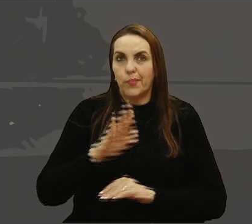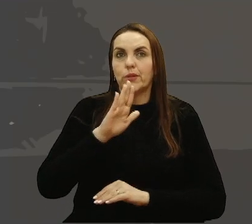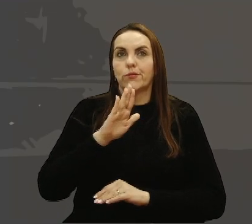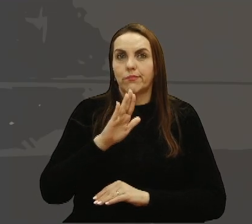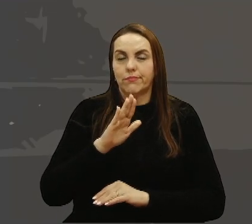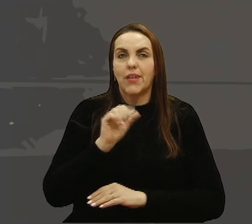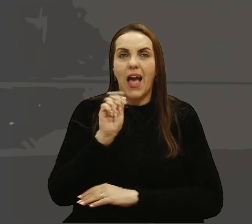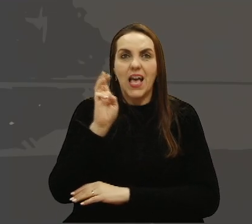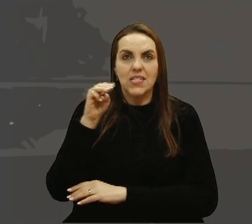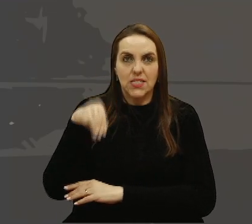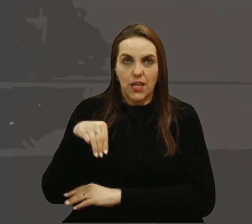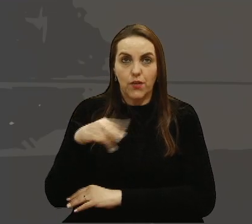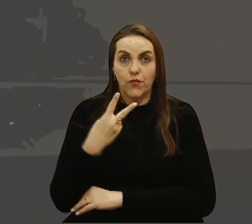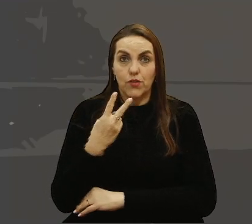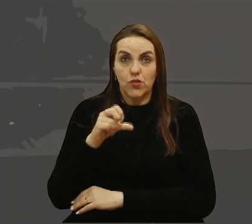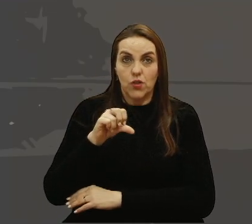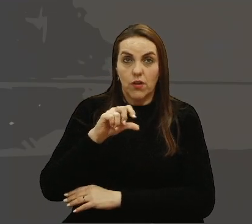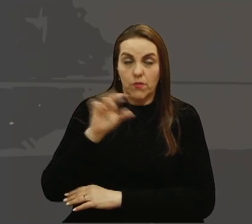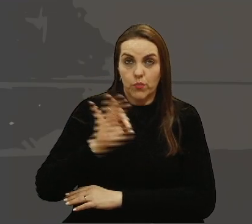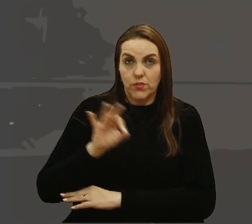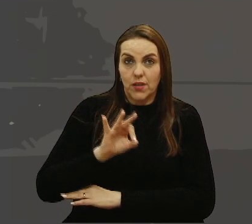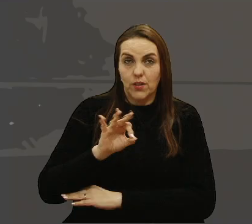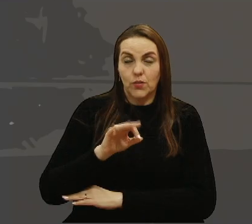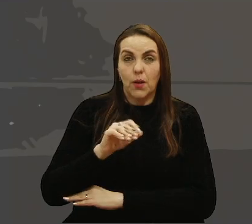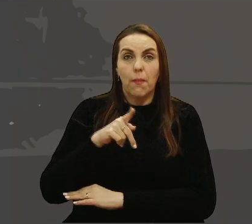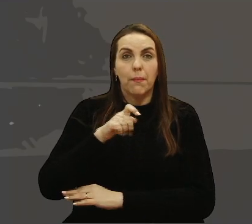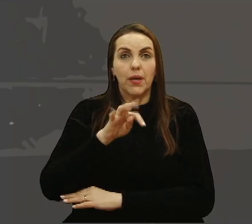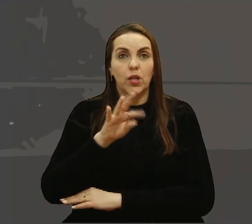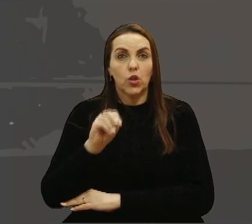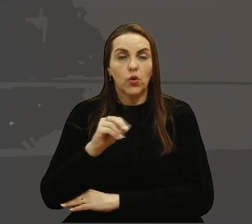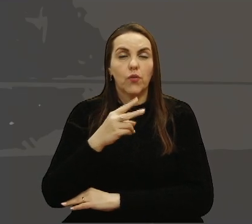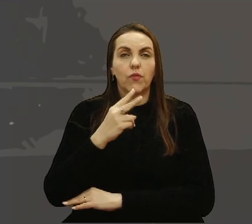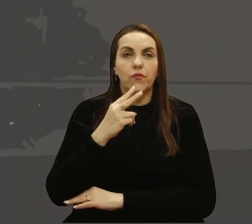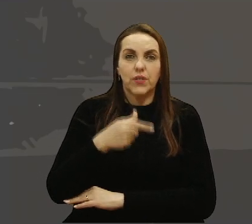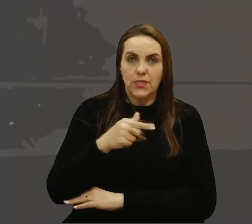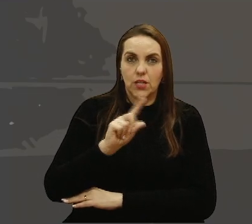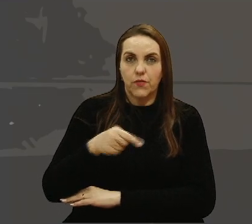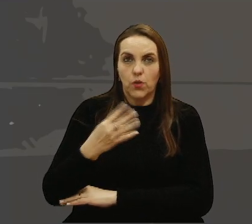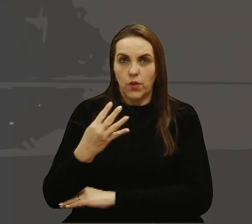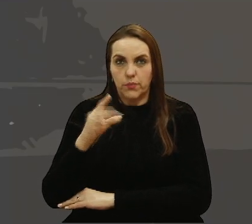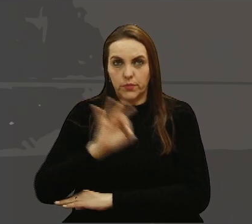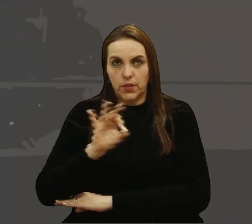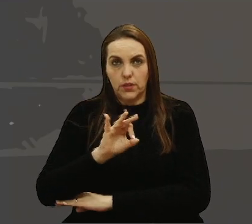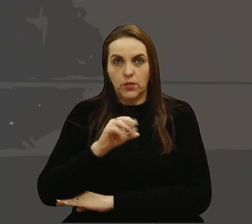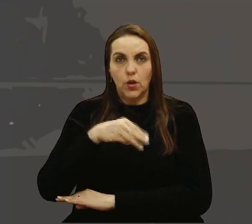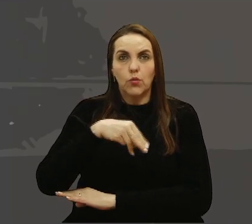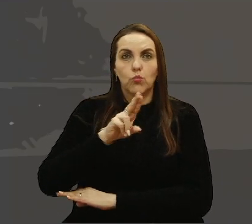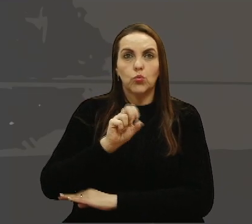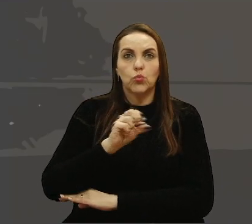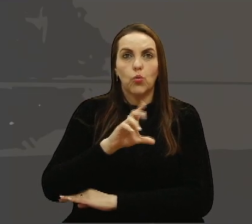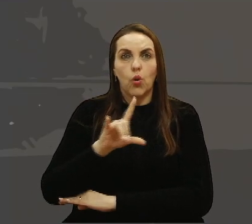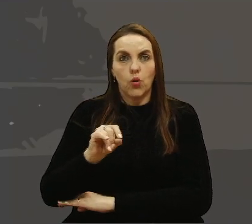aumentou 29,9%, o peito 27,4%, o músculo